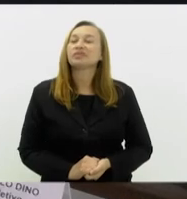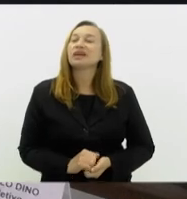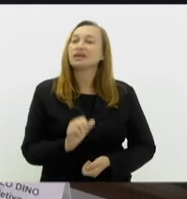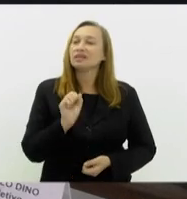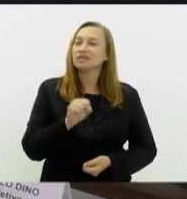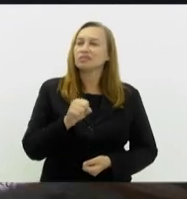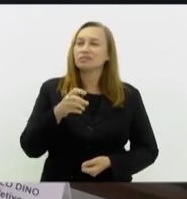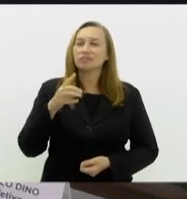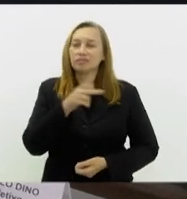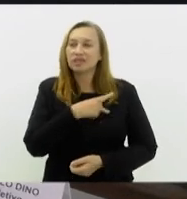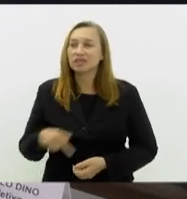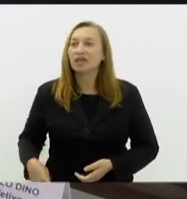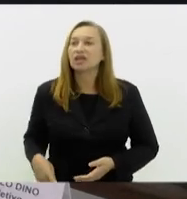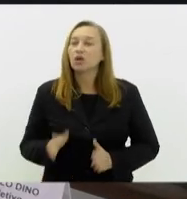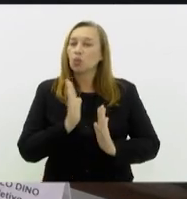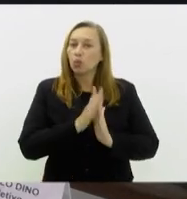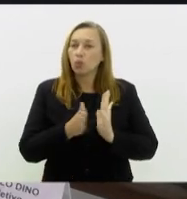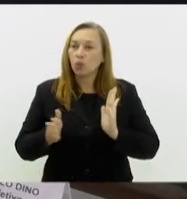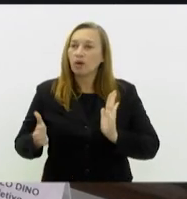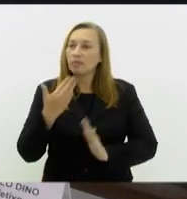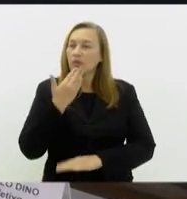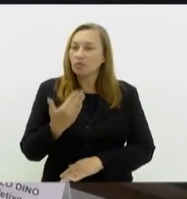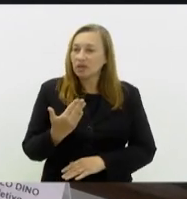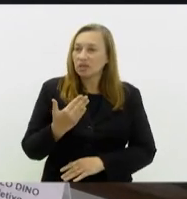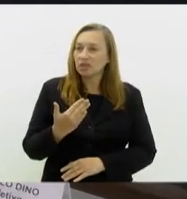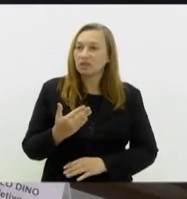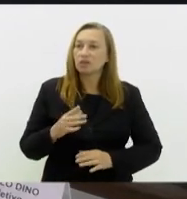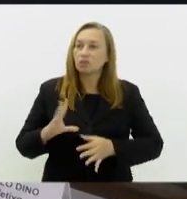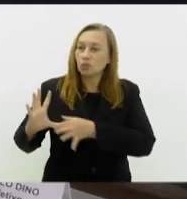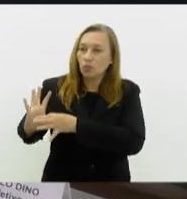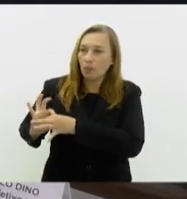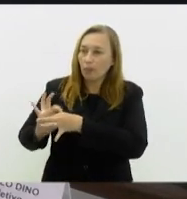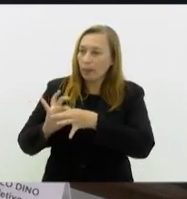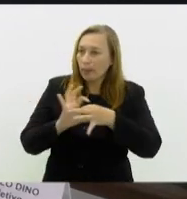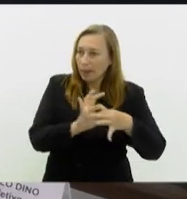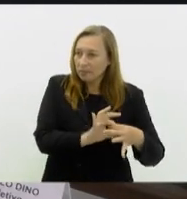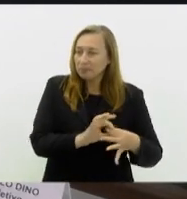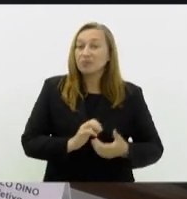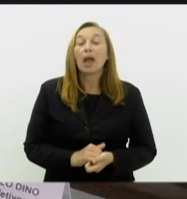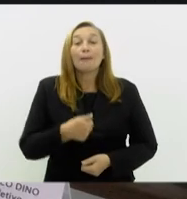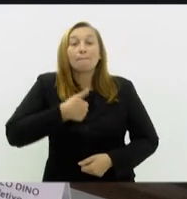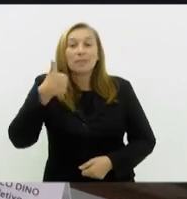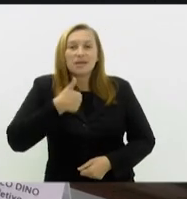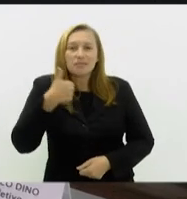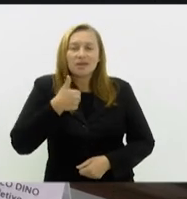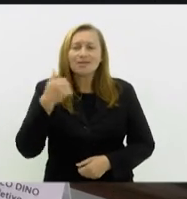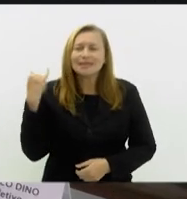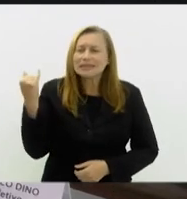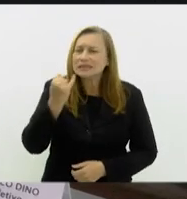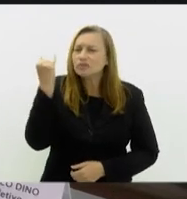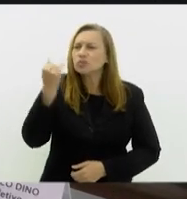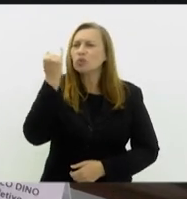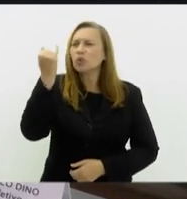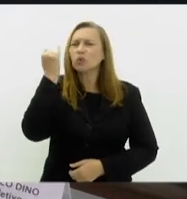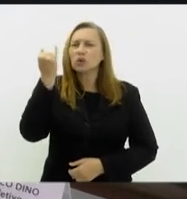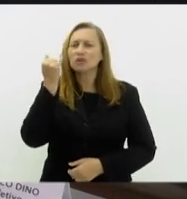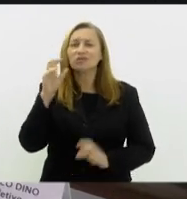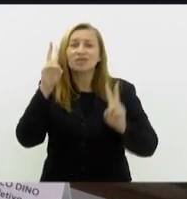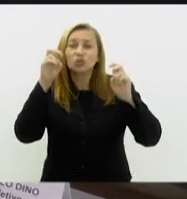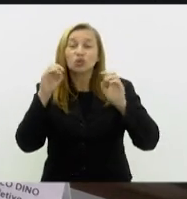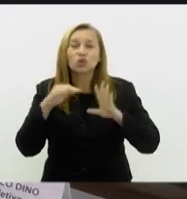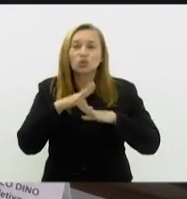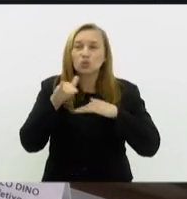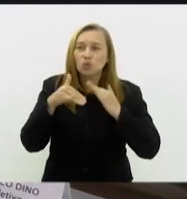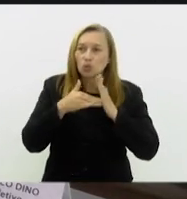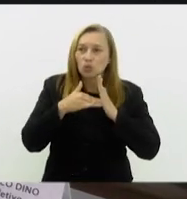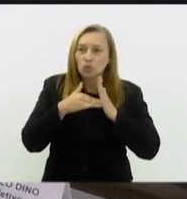presidenta minha questão de ordem presidenta vai na seguinte direção primeira e mais importante questão de todas